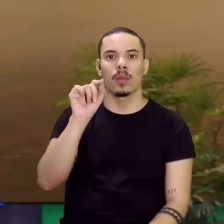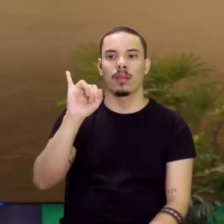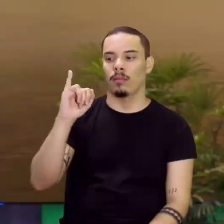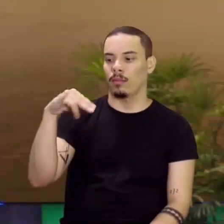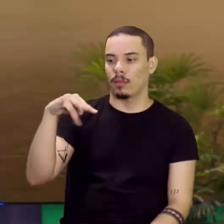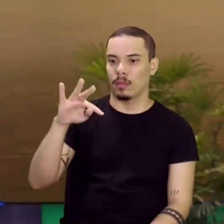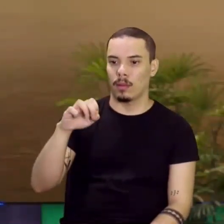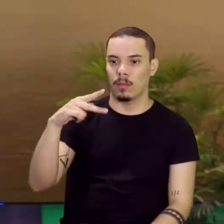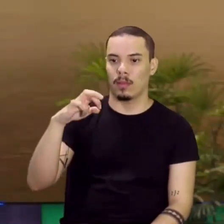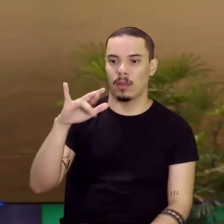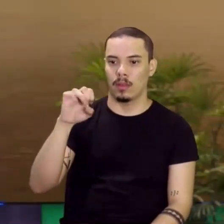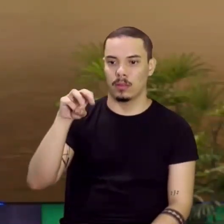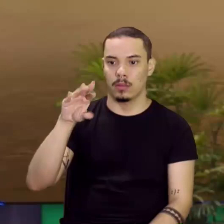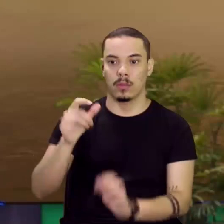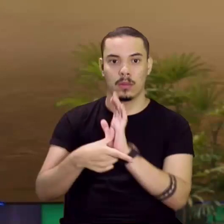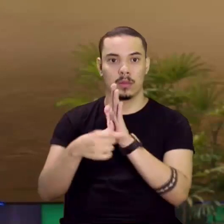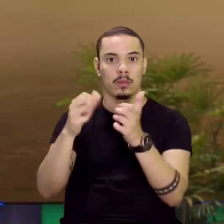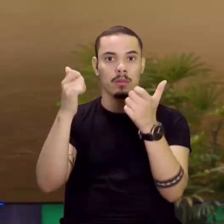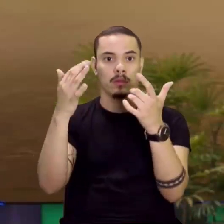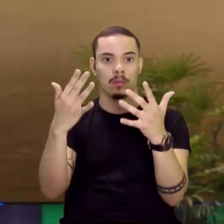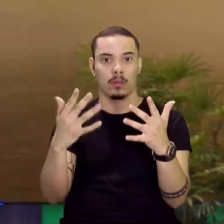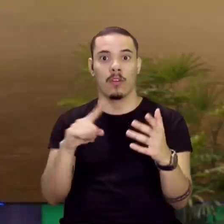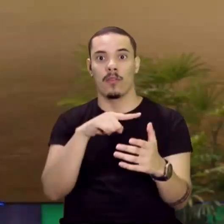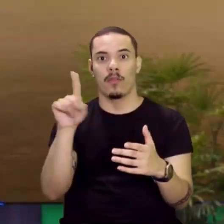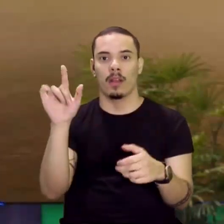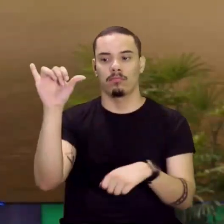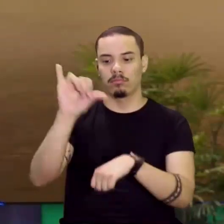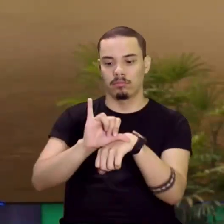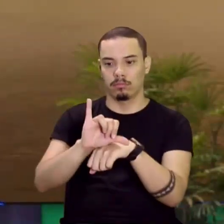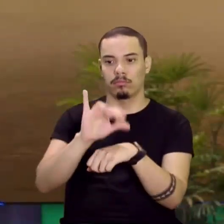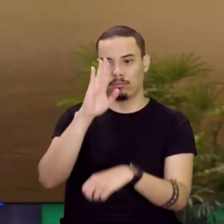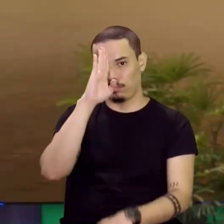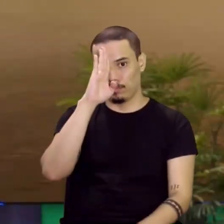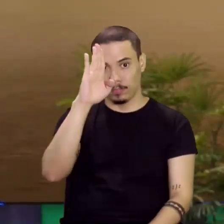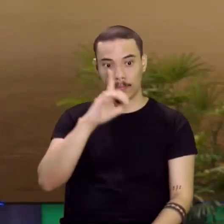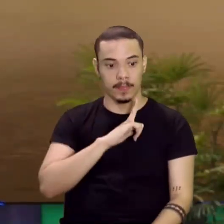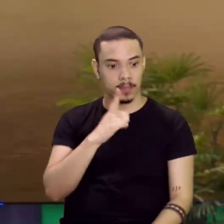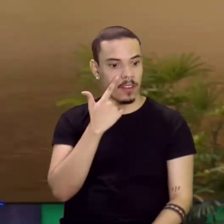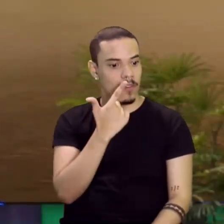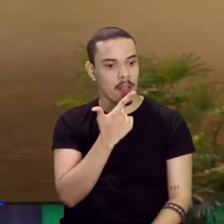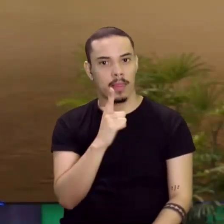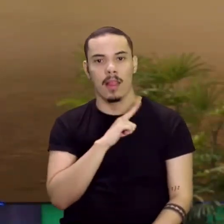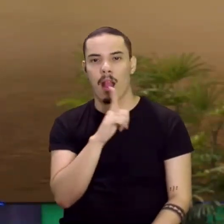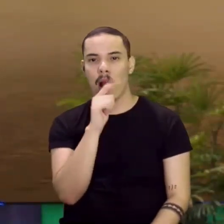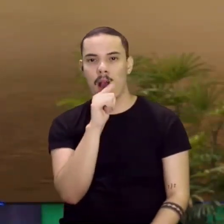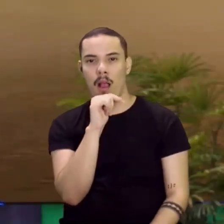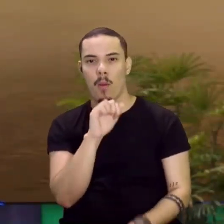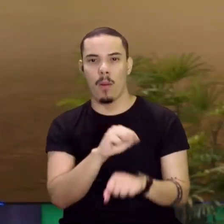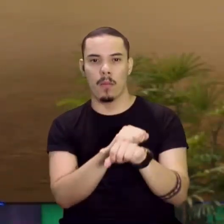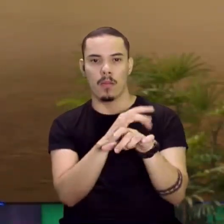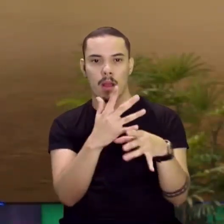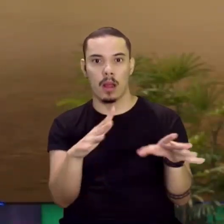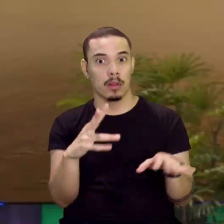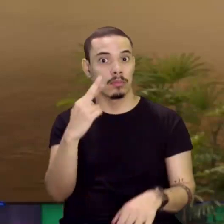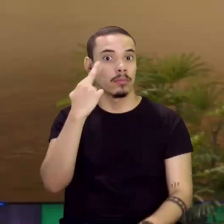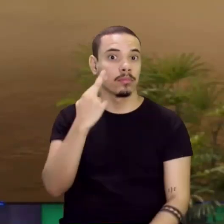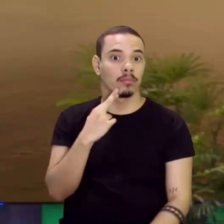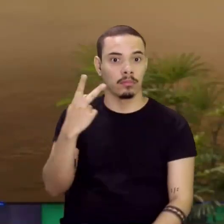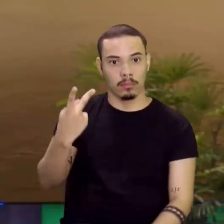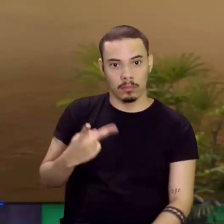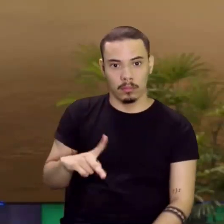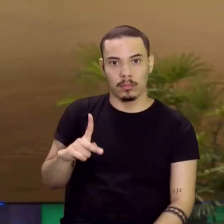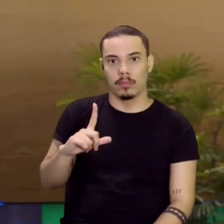intemperismo. Você vai ao litoral, lá você tem as águas marítimas. Você está em Rondônia, que tem